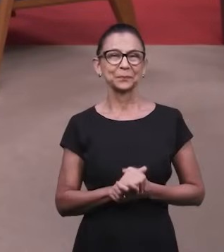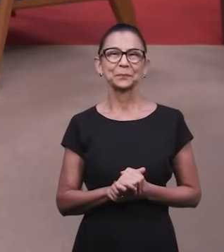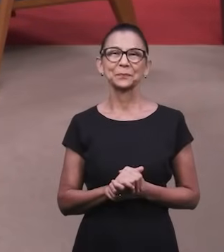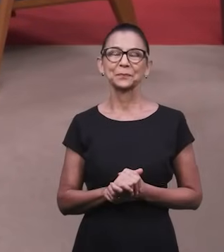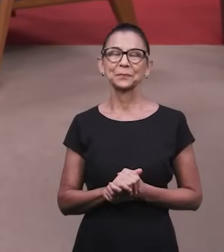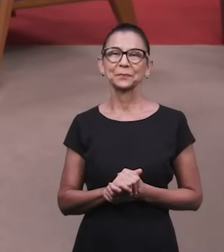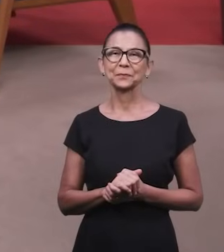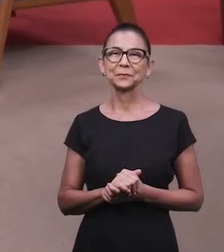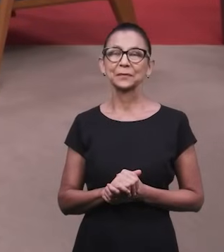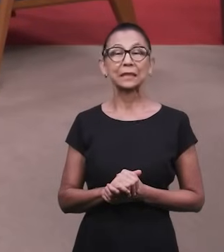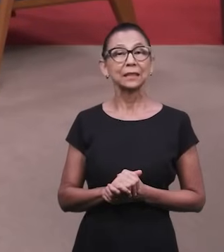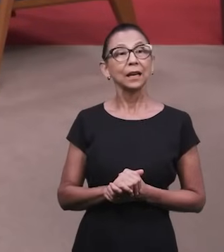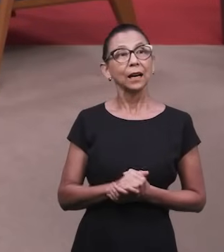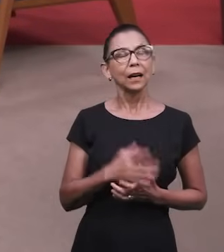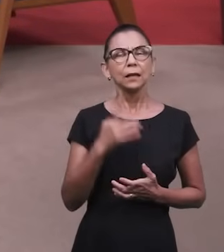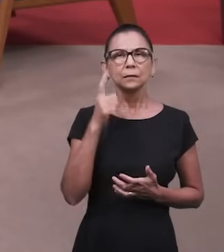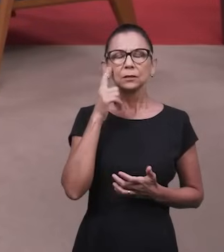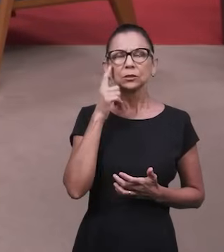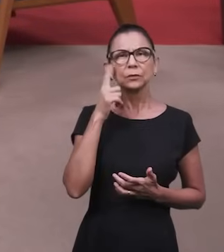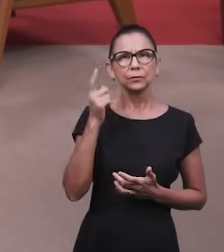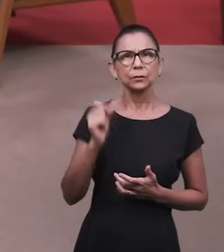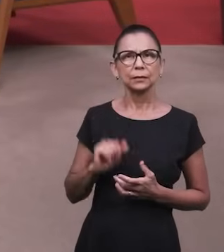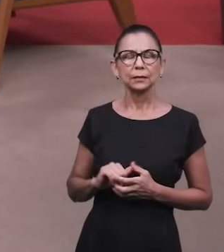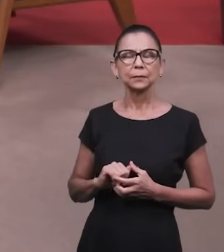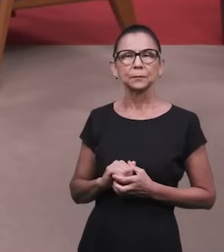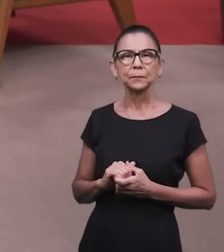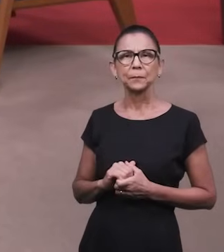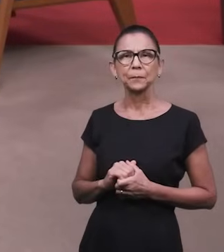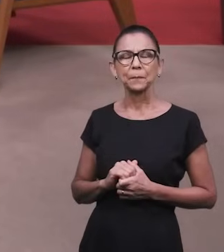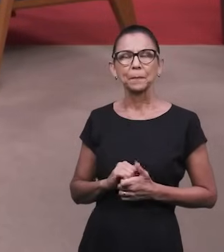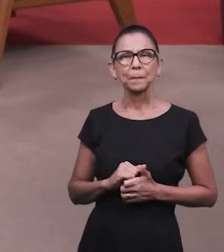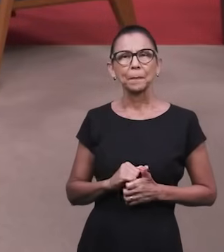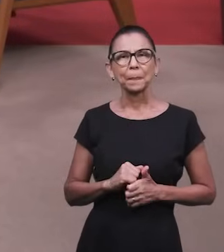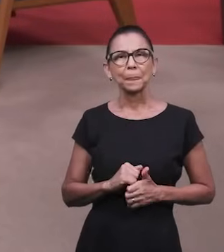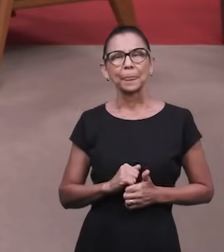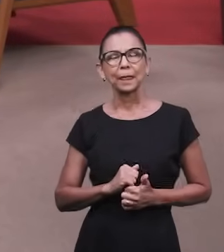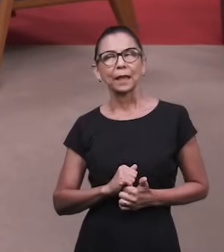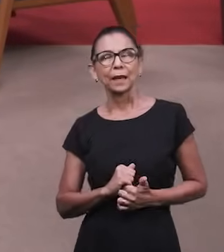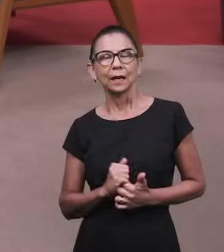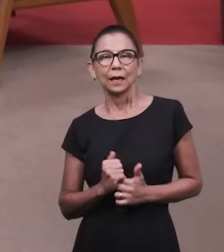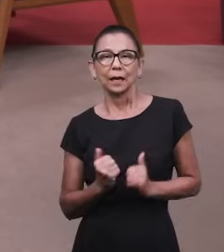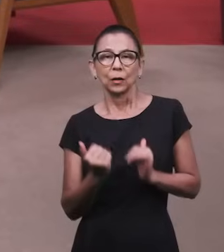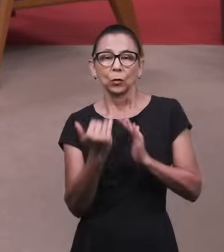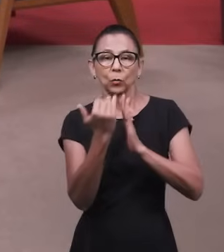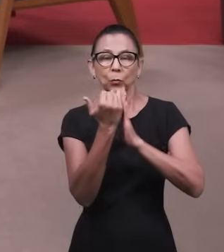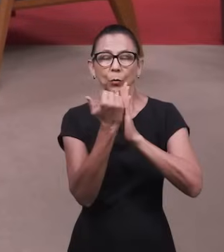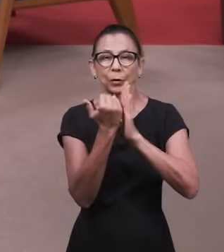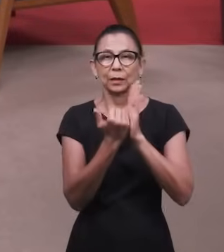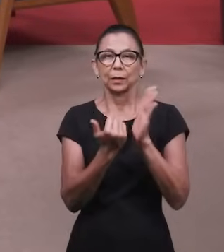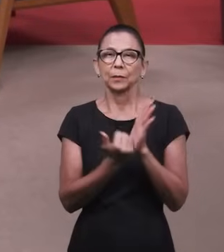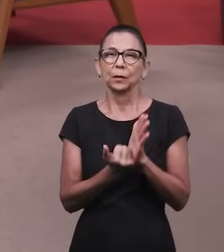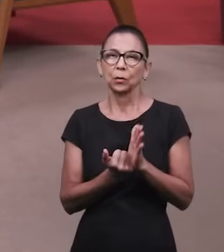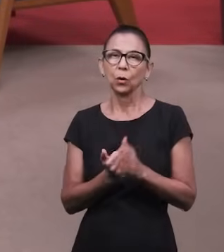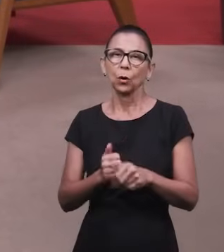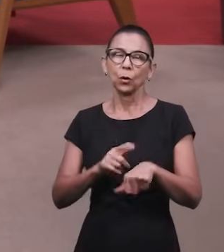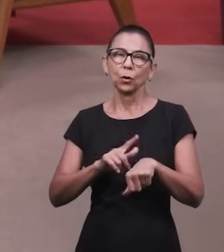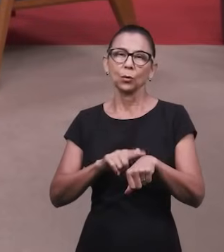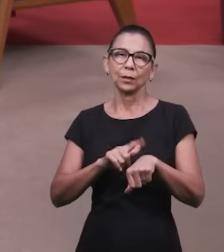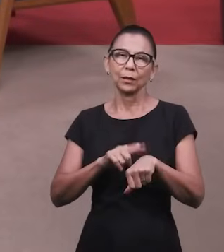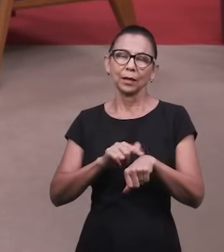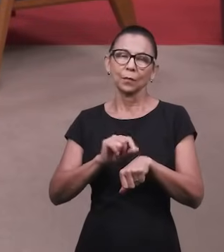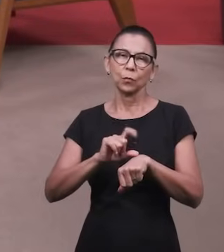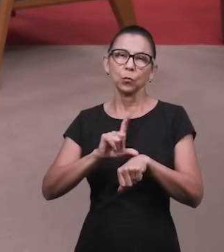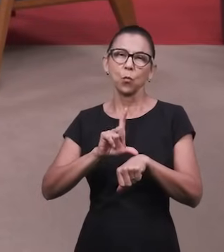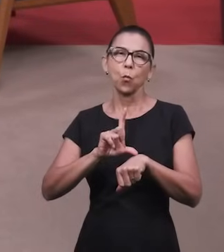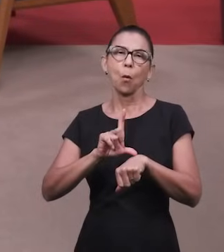bem. Você já viu, já falamos sobre isso, que o programa ele agora, ele tem a gente tem um pouco mais de tempo para